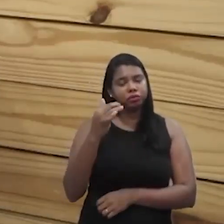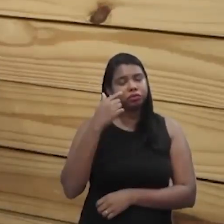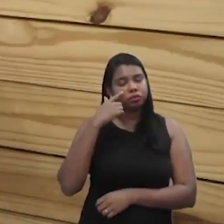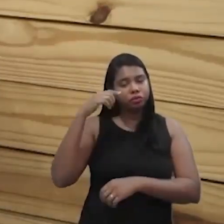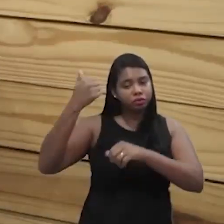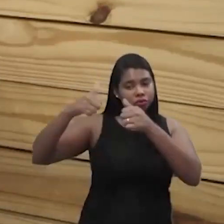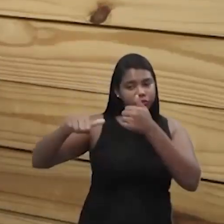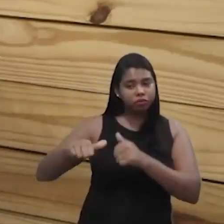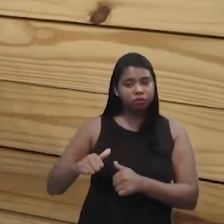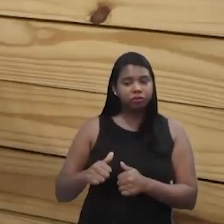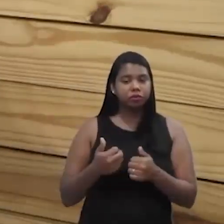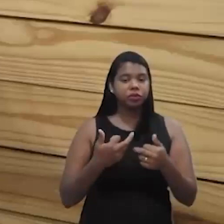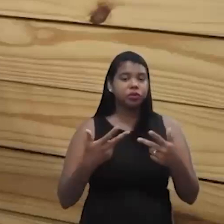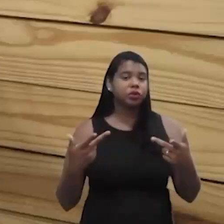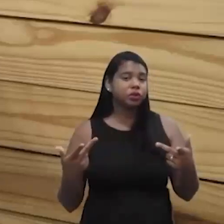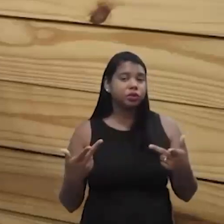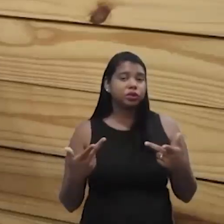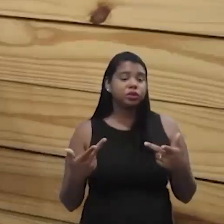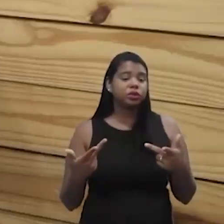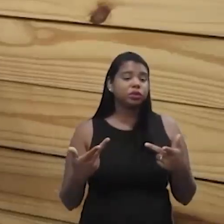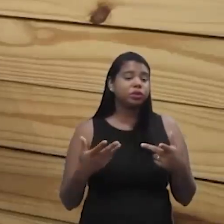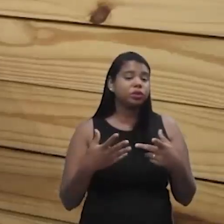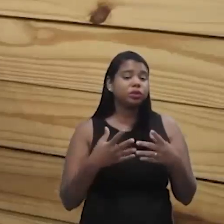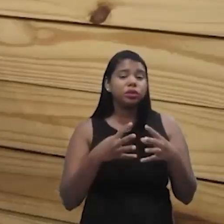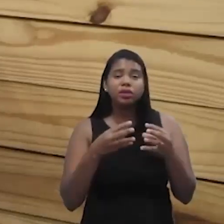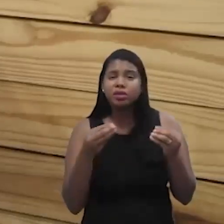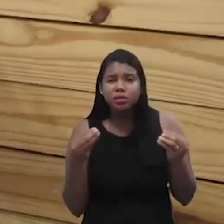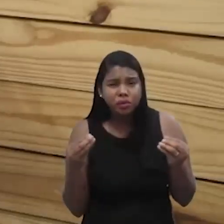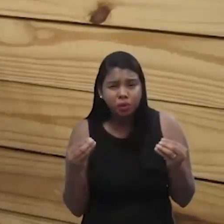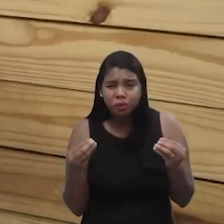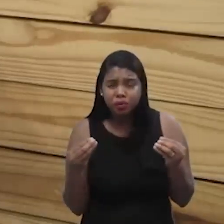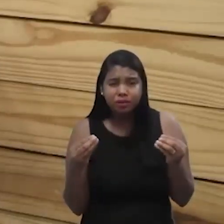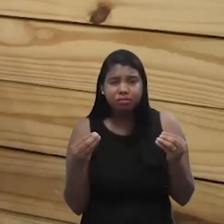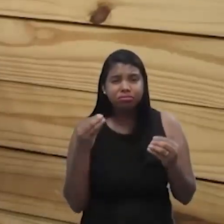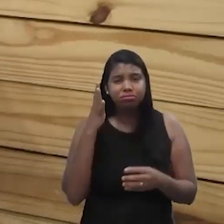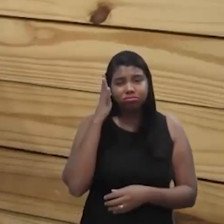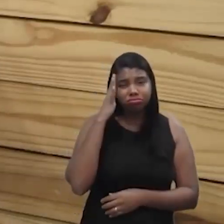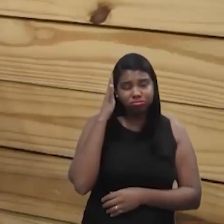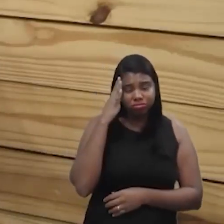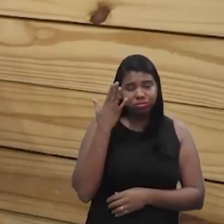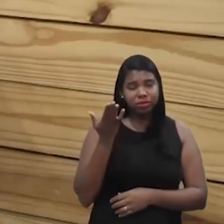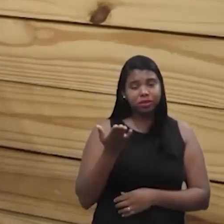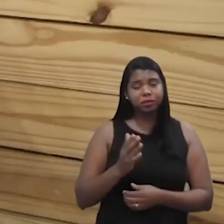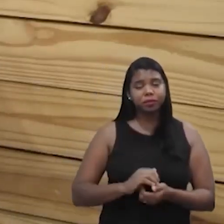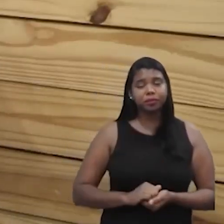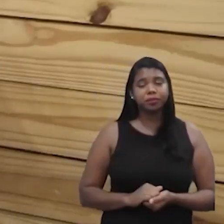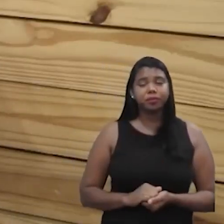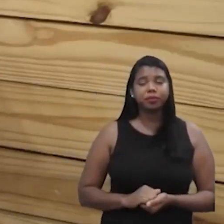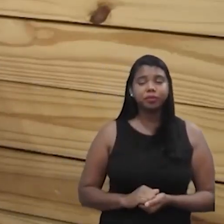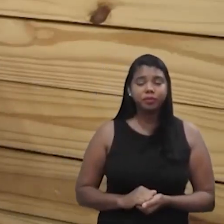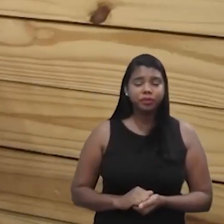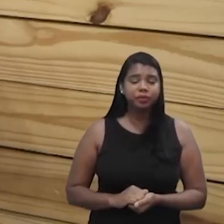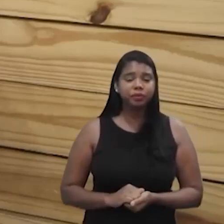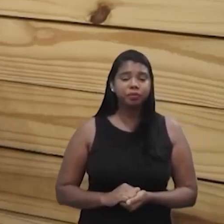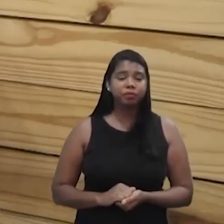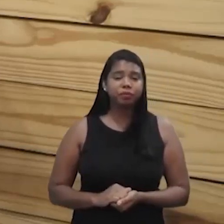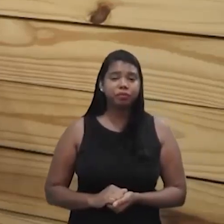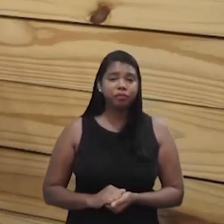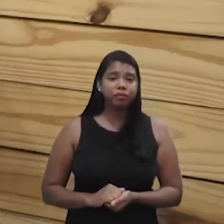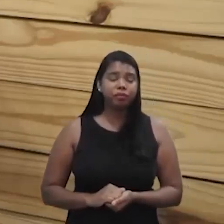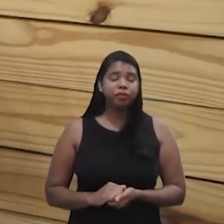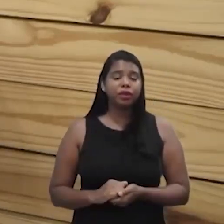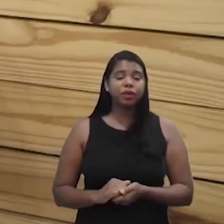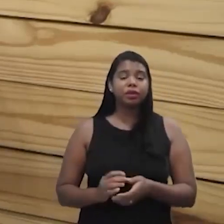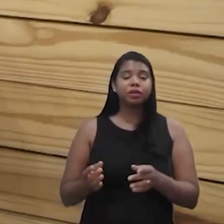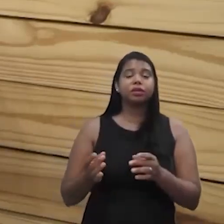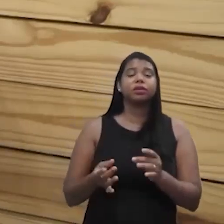observar também que outras deixam de existir ou vêm aos poucos deixando de existir em razão dessa